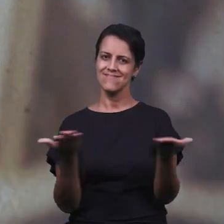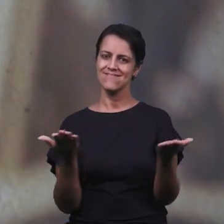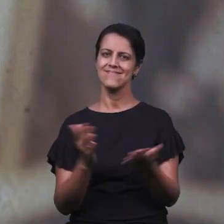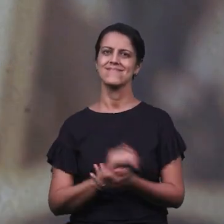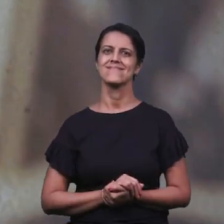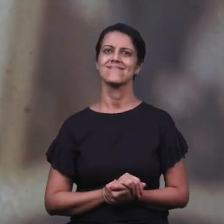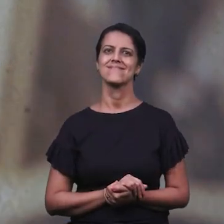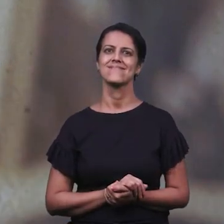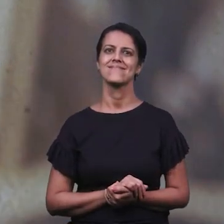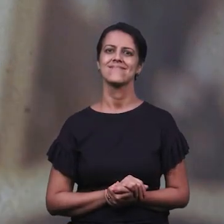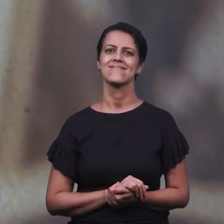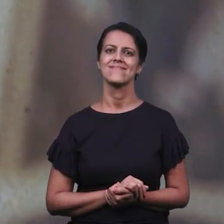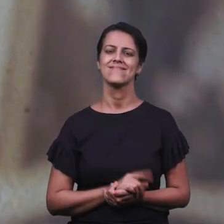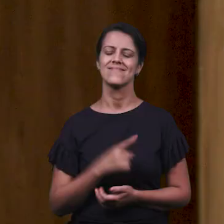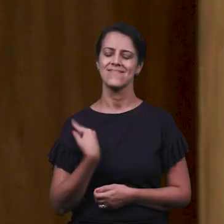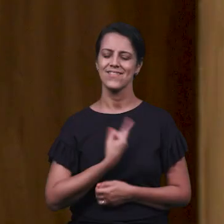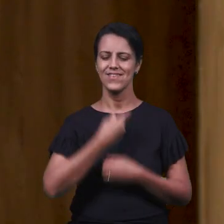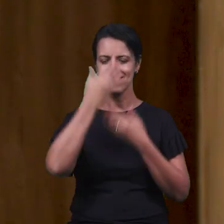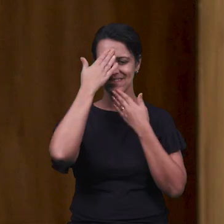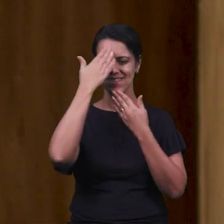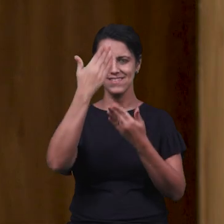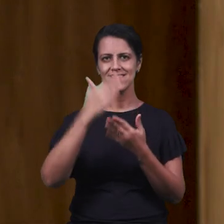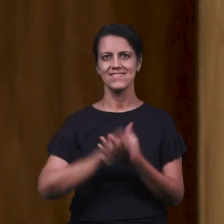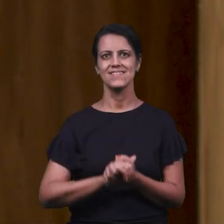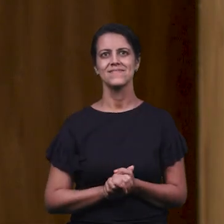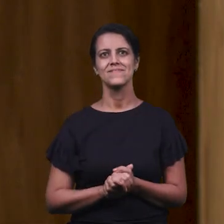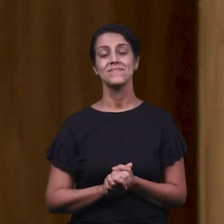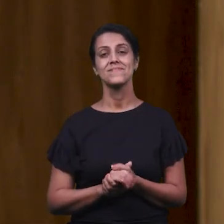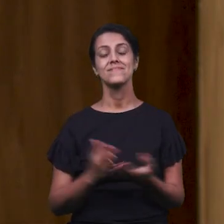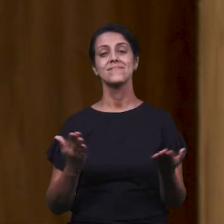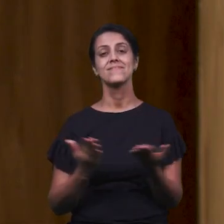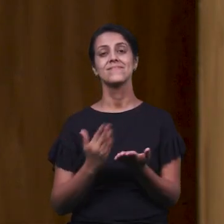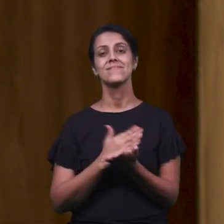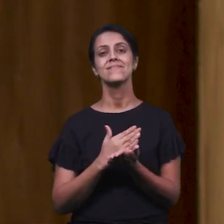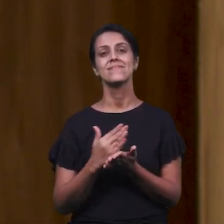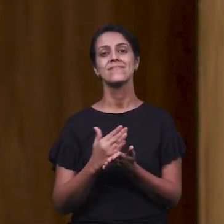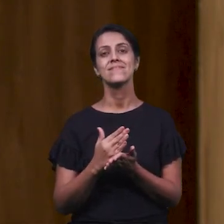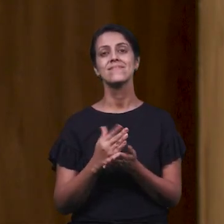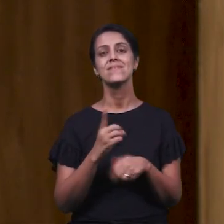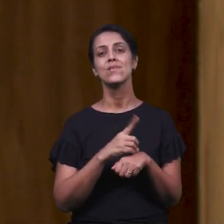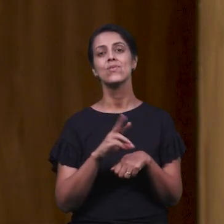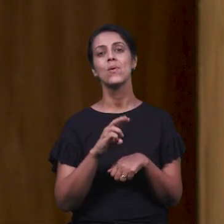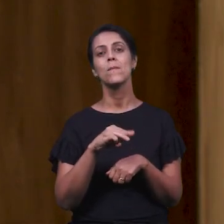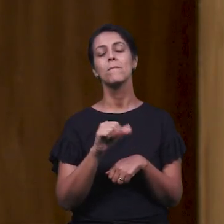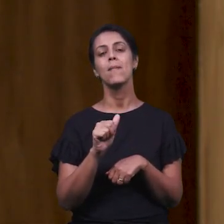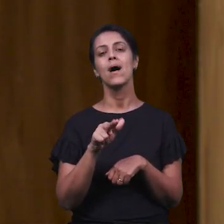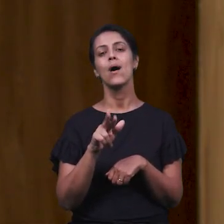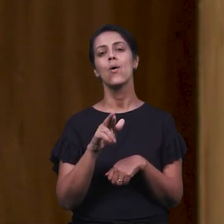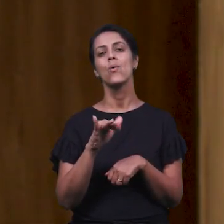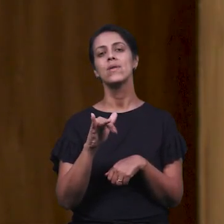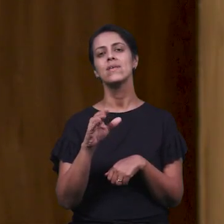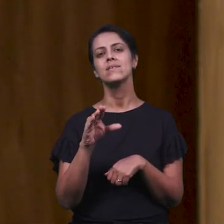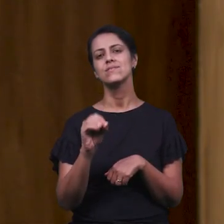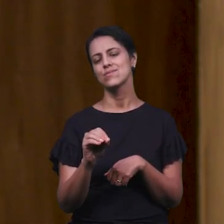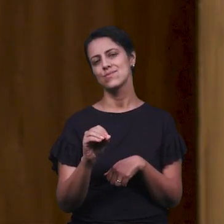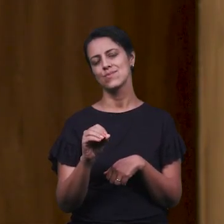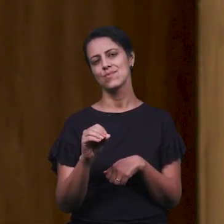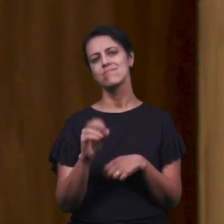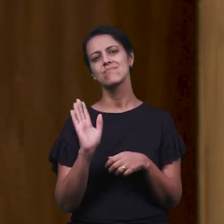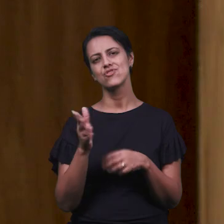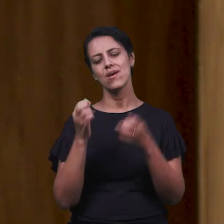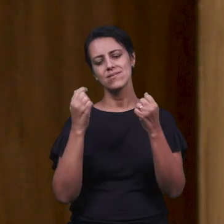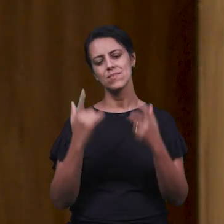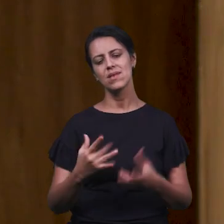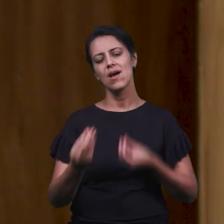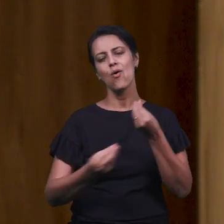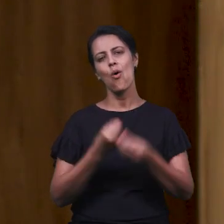à disposição. Ok, nós que agradecemos. Conversamos hoje com o doutor Maurício Freire, falamos sobre